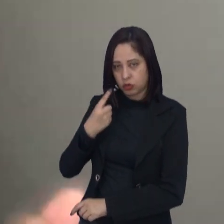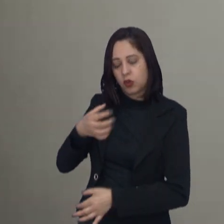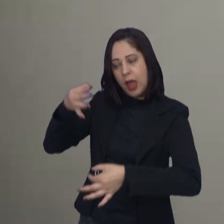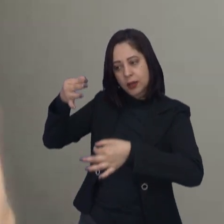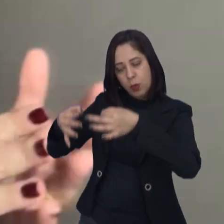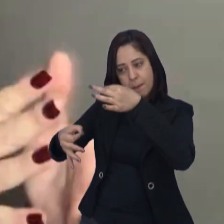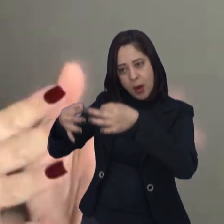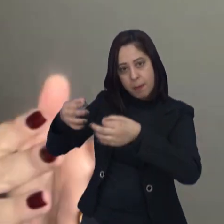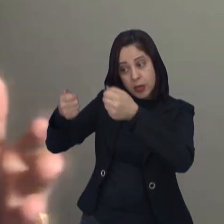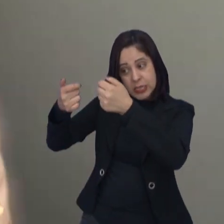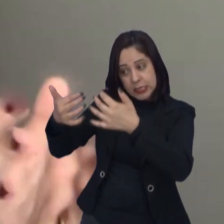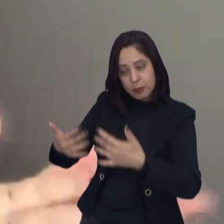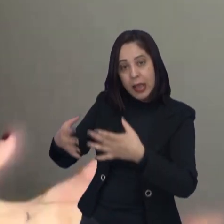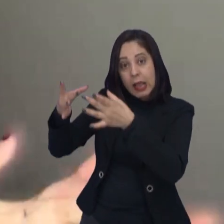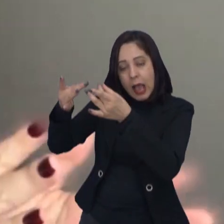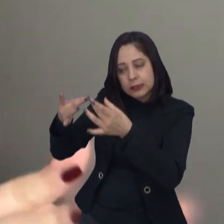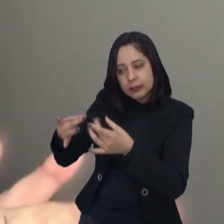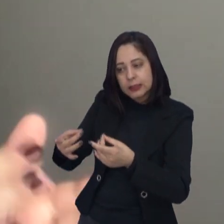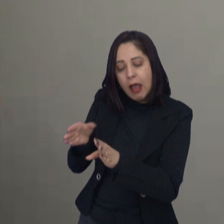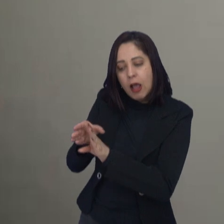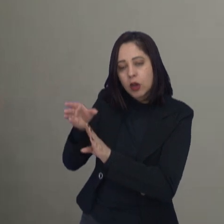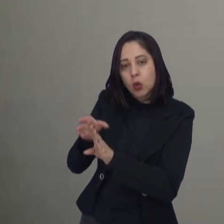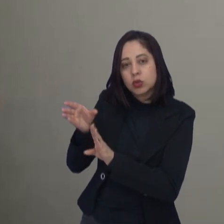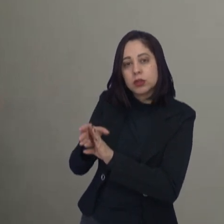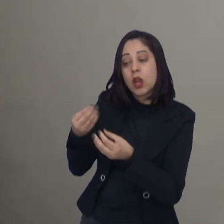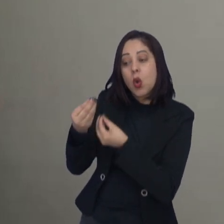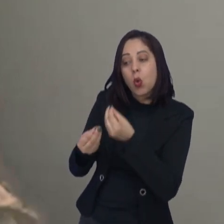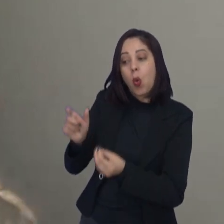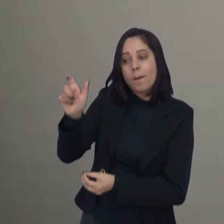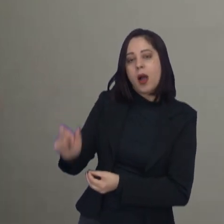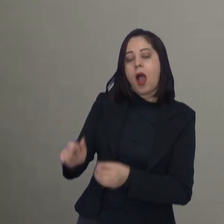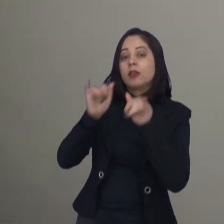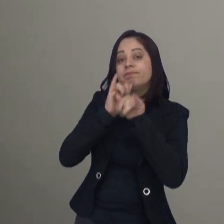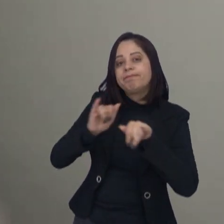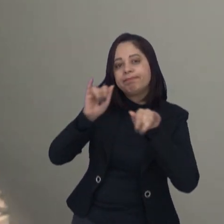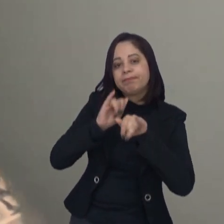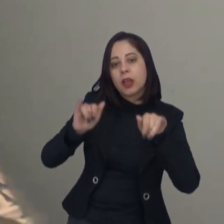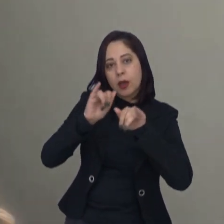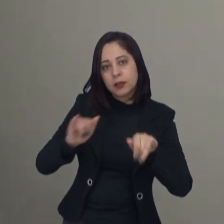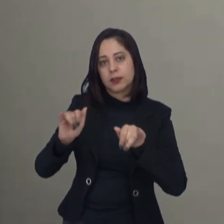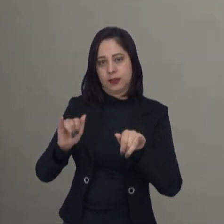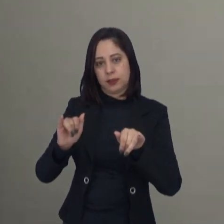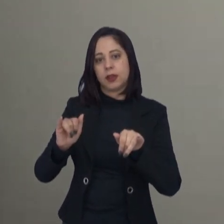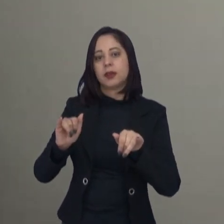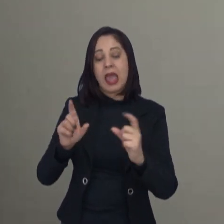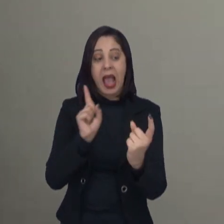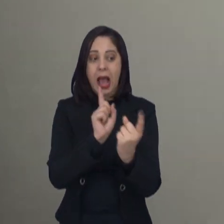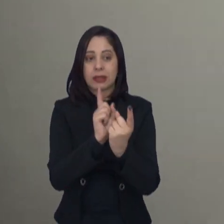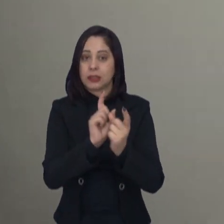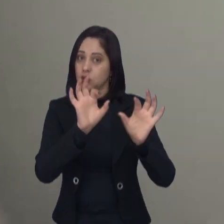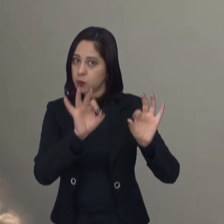surgindo conforme, né, o nosso trabalho conjunto, a gente vai passando todos os protocolos para elas atenderem e